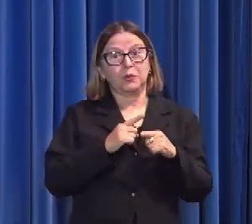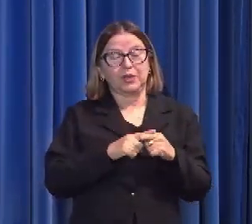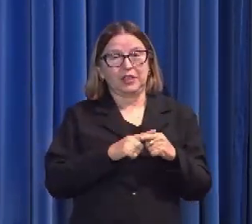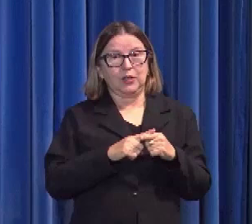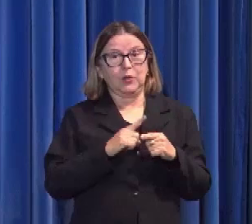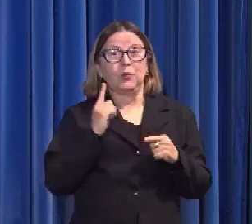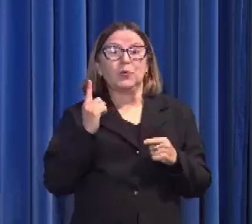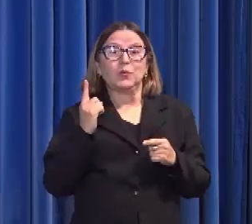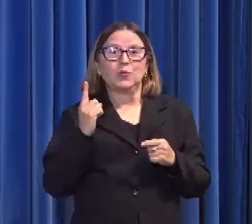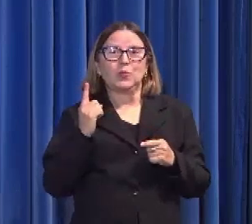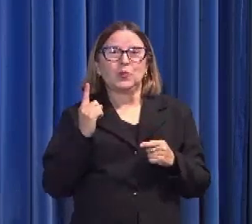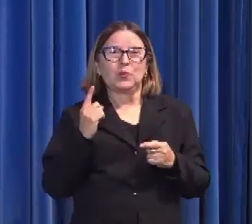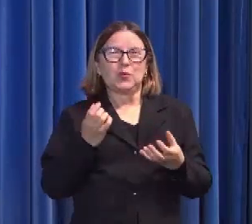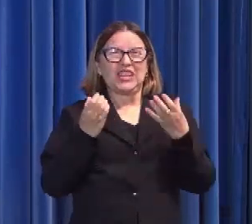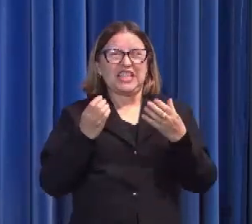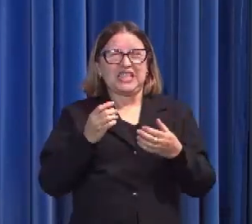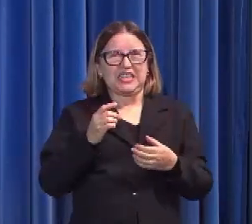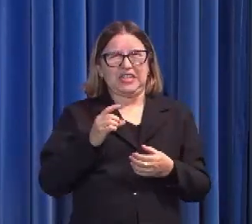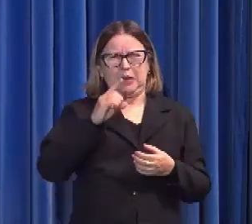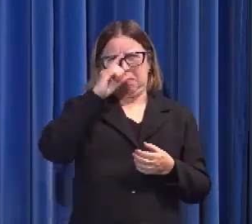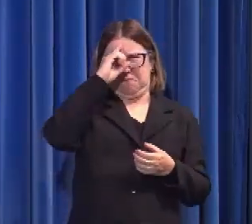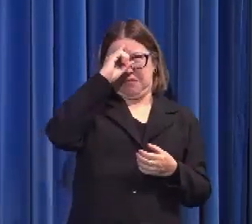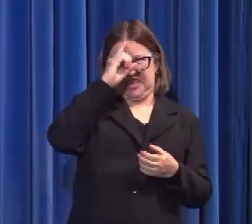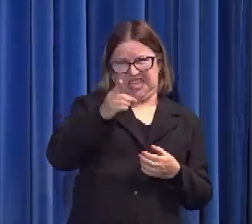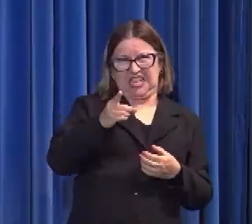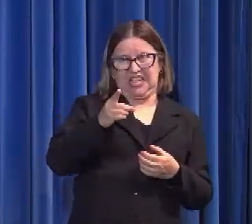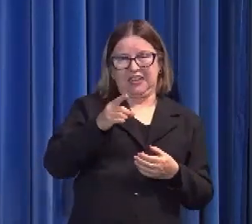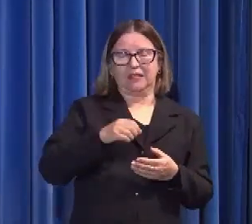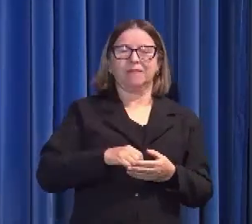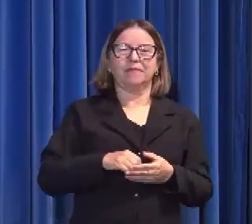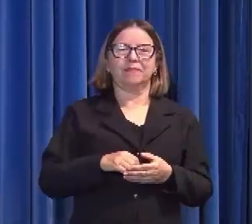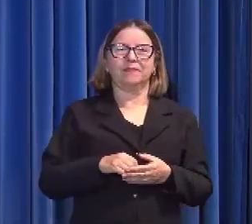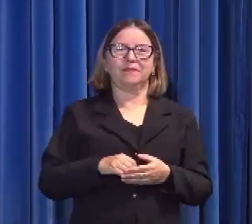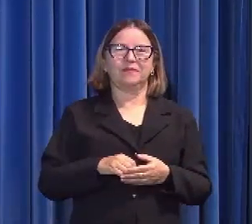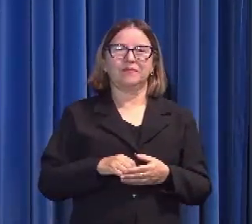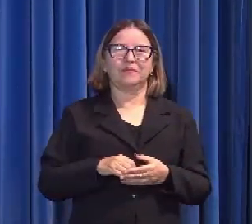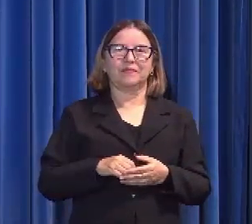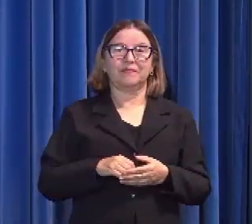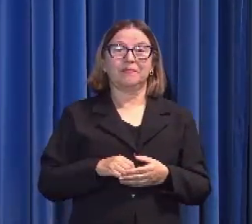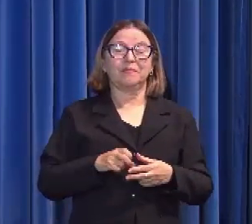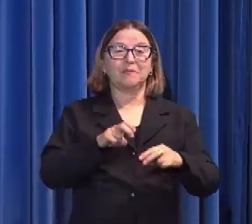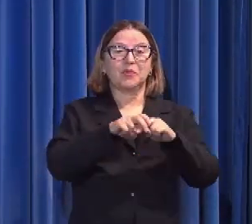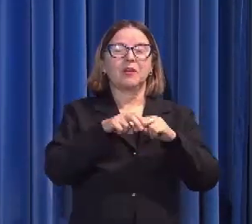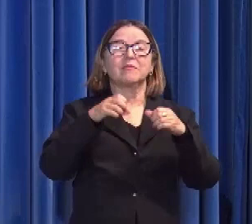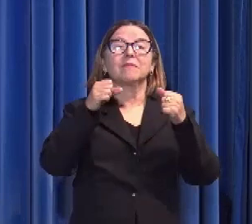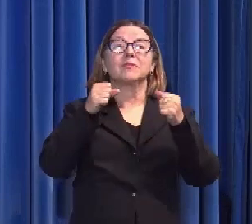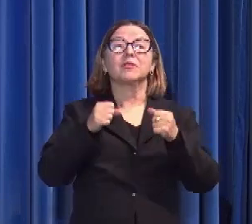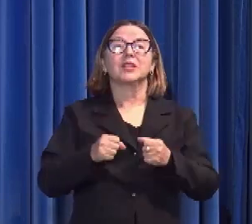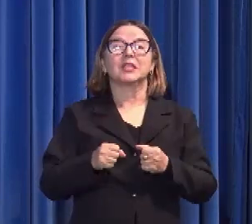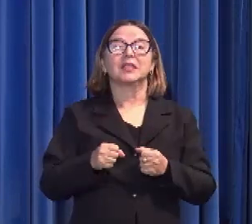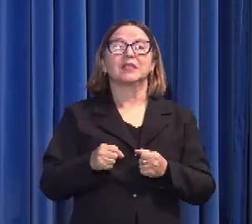saber quem é que manda quem é que faz que aqui é a competição e o poder